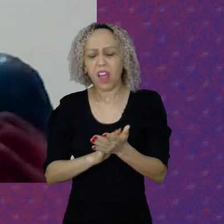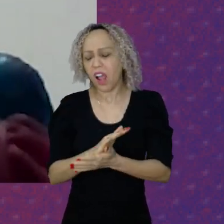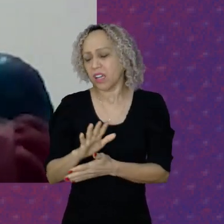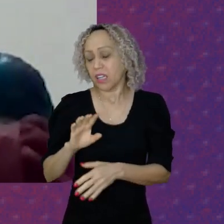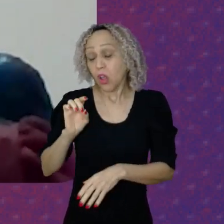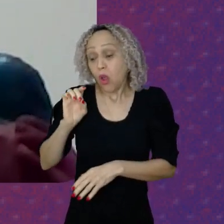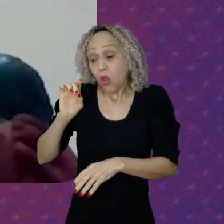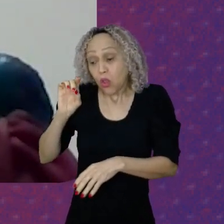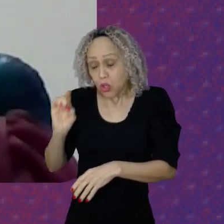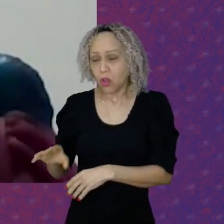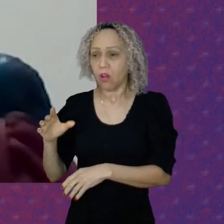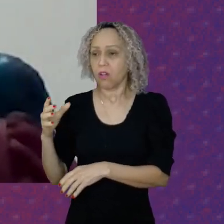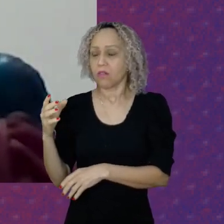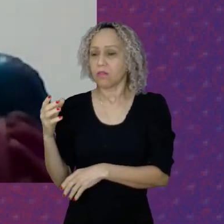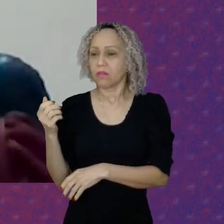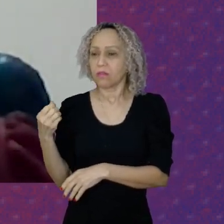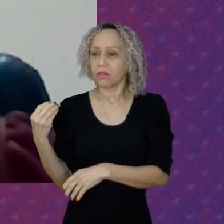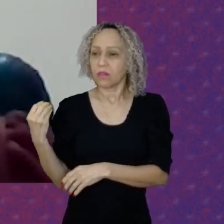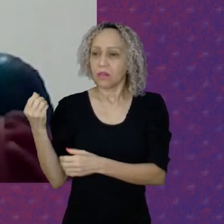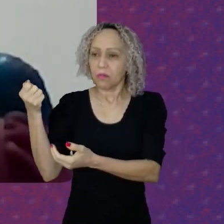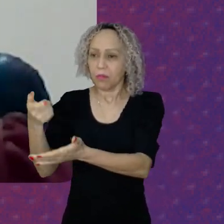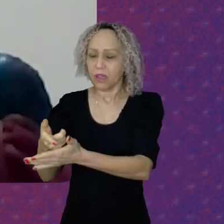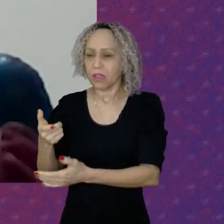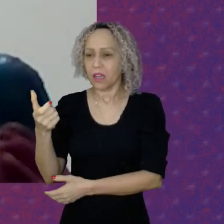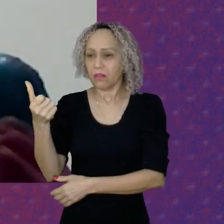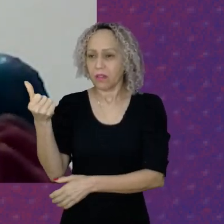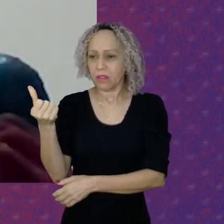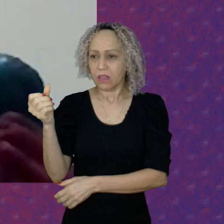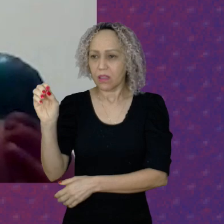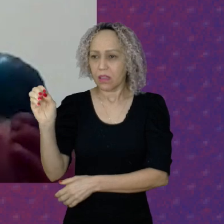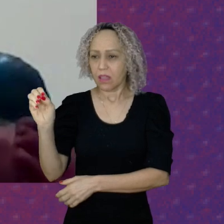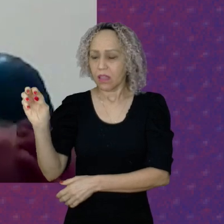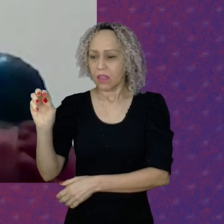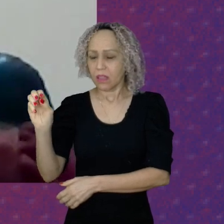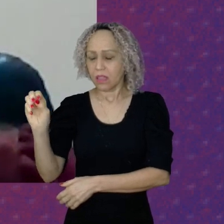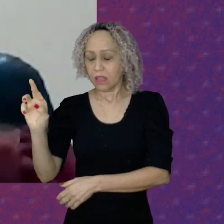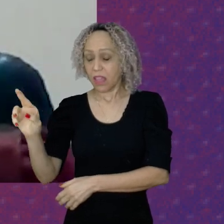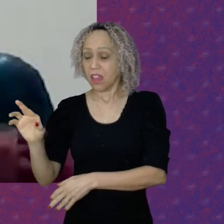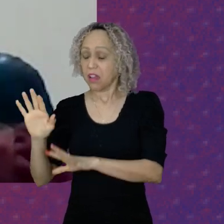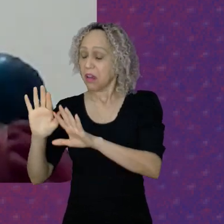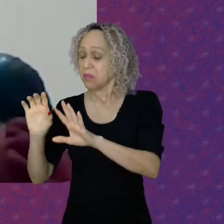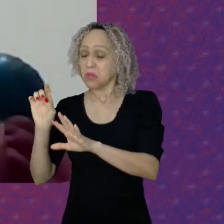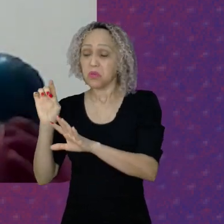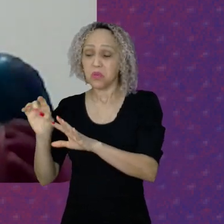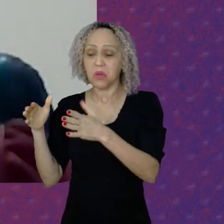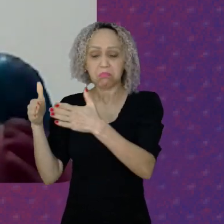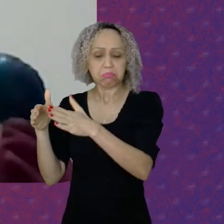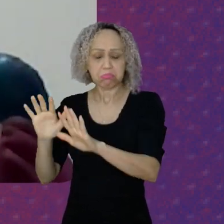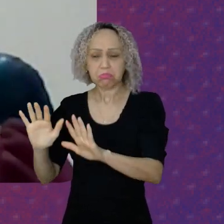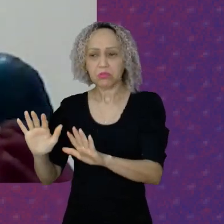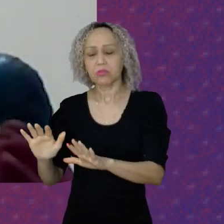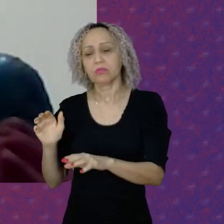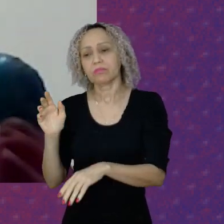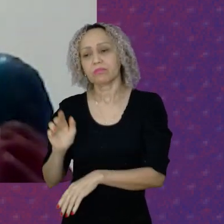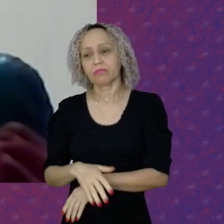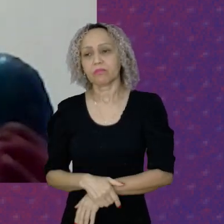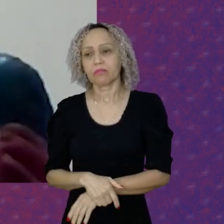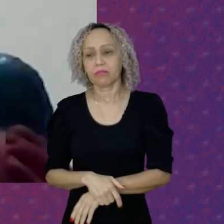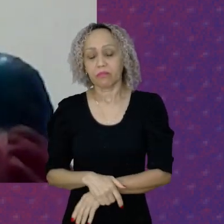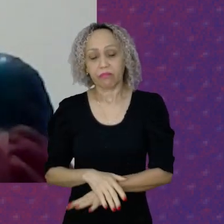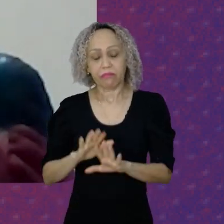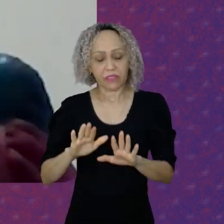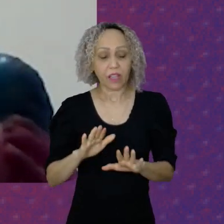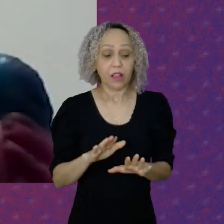saúde e educação, incentivava as famílias a buscar os serviços tanto de saúde quanto